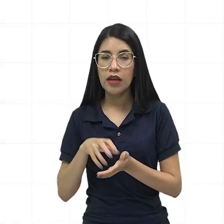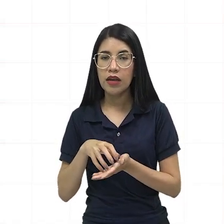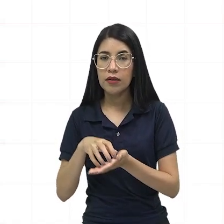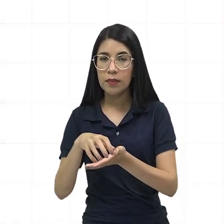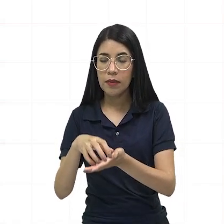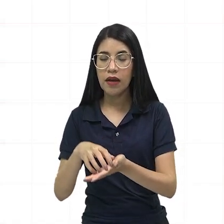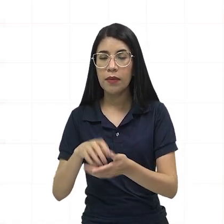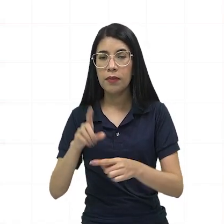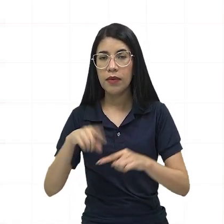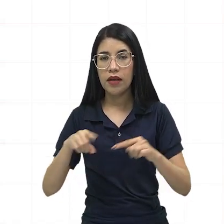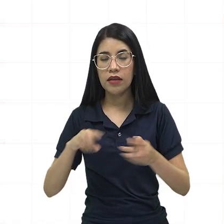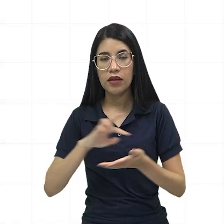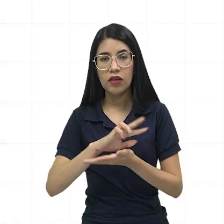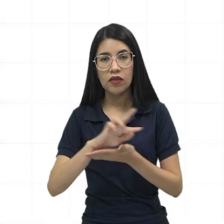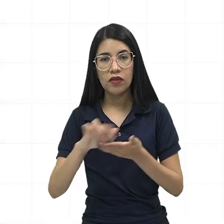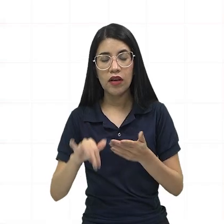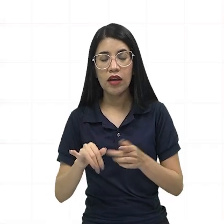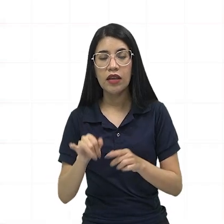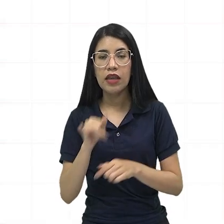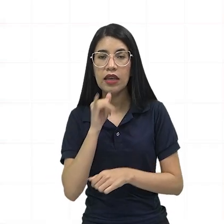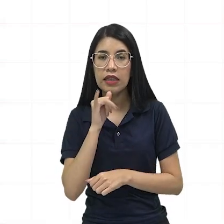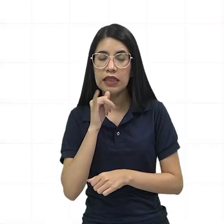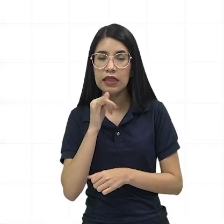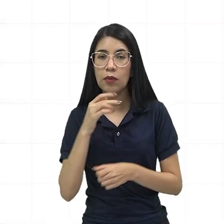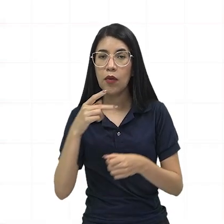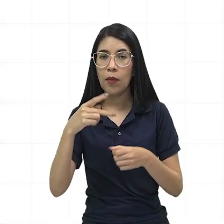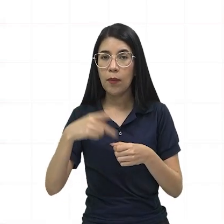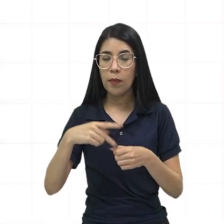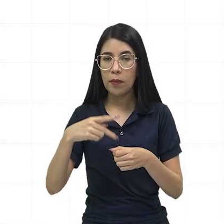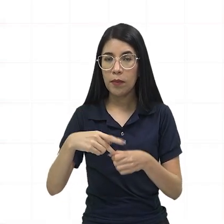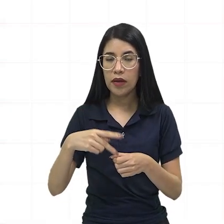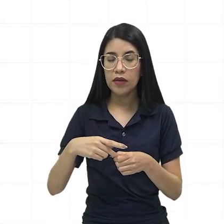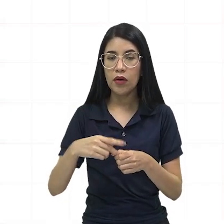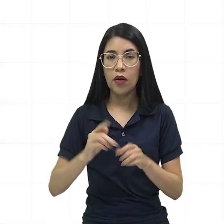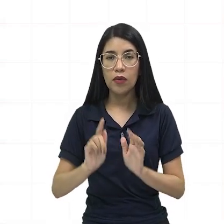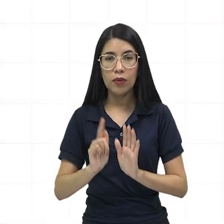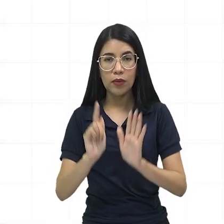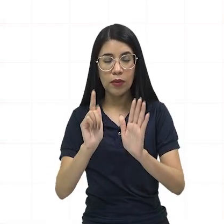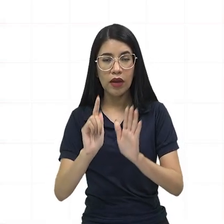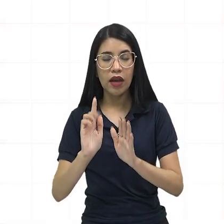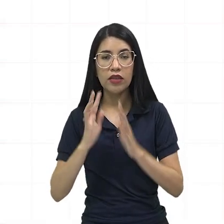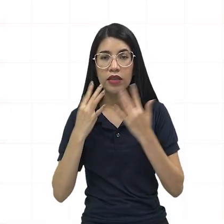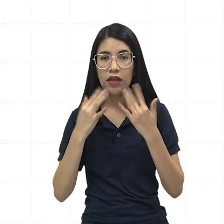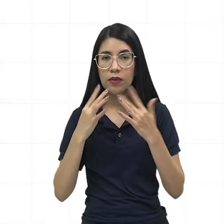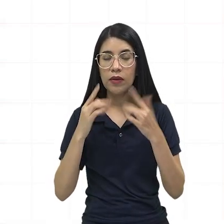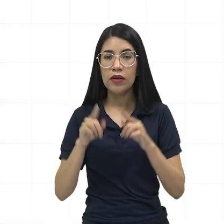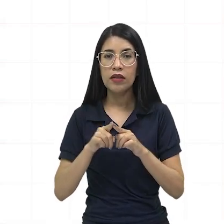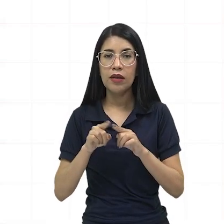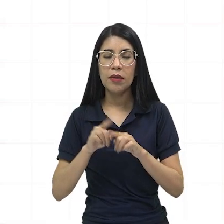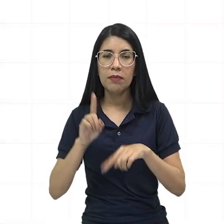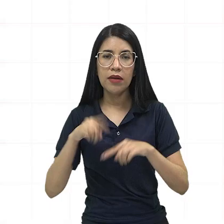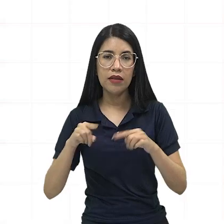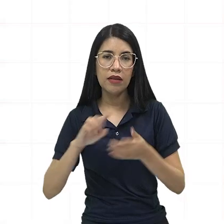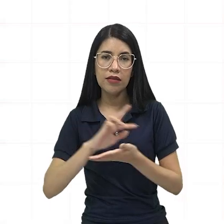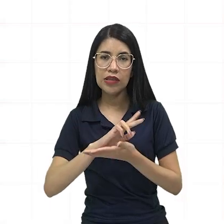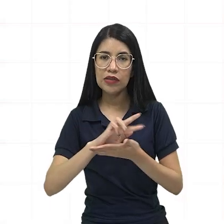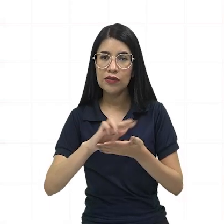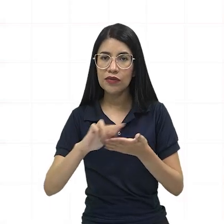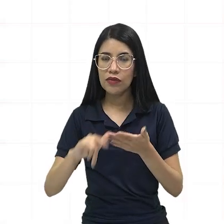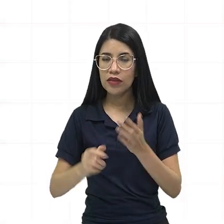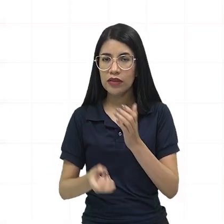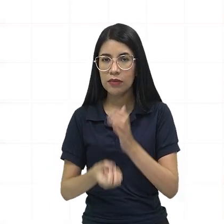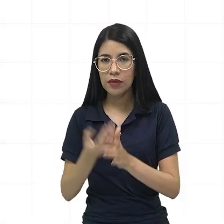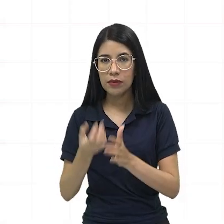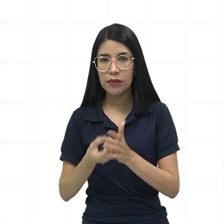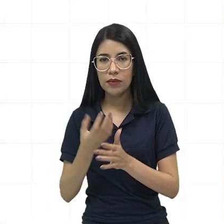variedade de cargas, incluindo petróleo, gás natural, produtos agrícolas e manufaturados. É